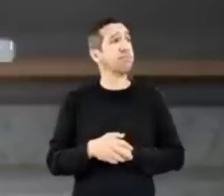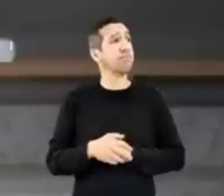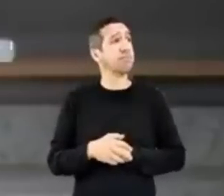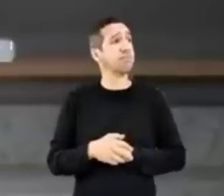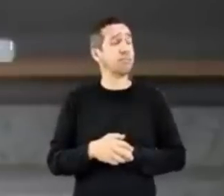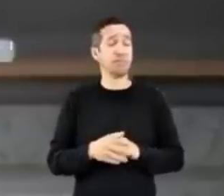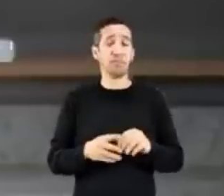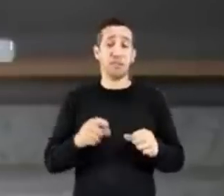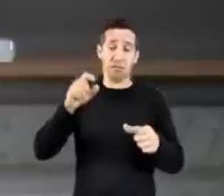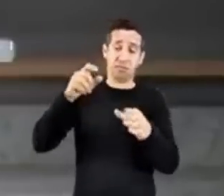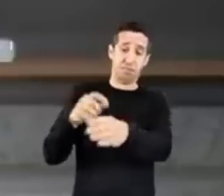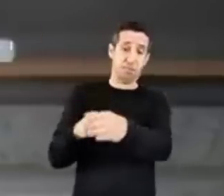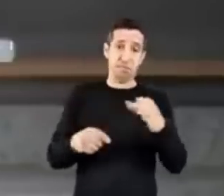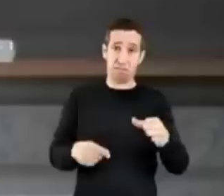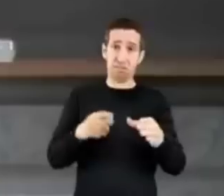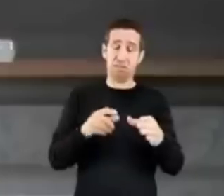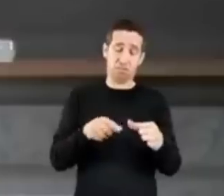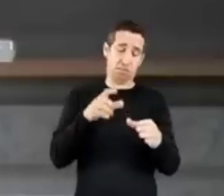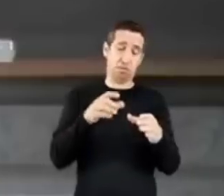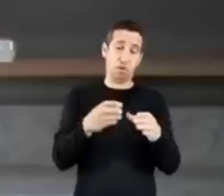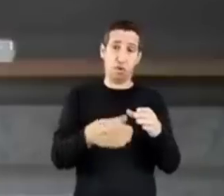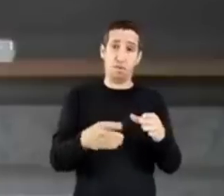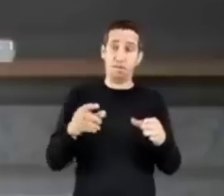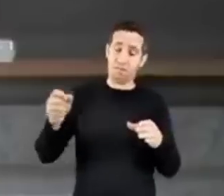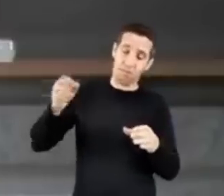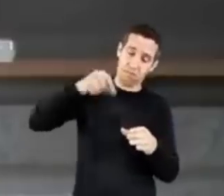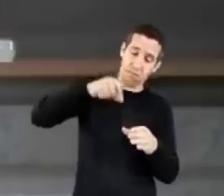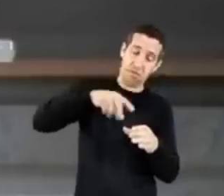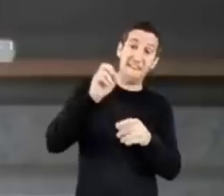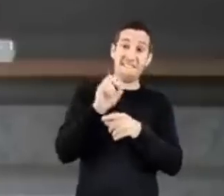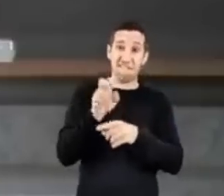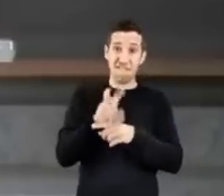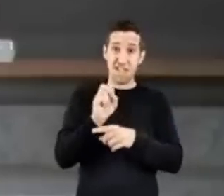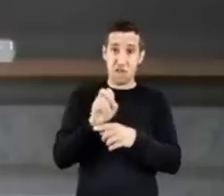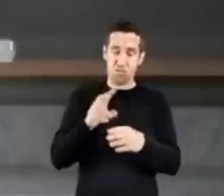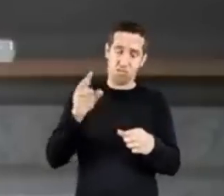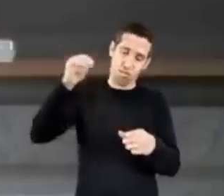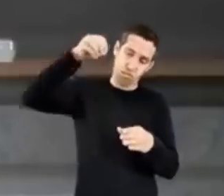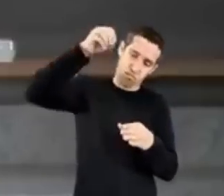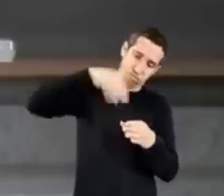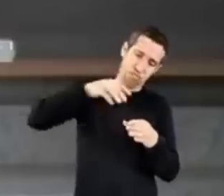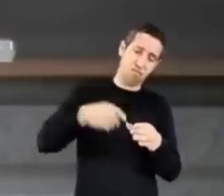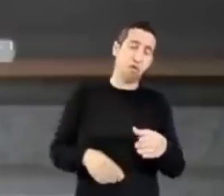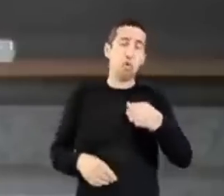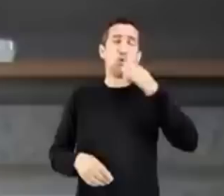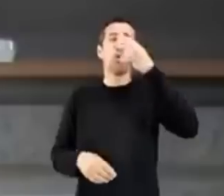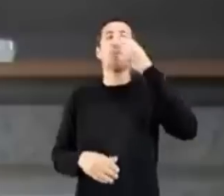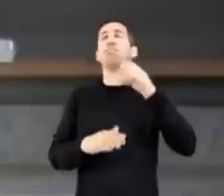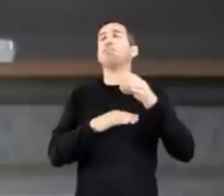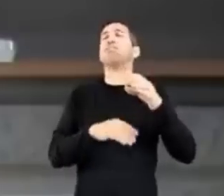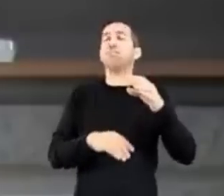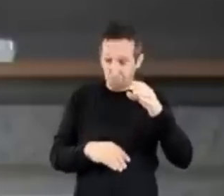veneno é para me matar Porque daí resolveria Pelo menos eu sofrimento que eu tenho agora